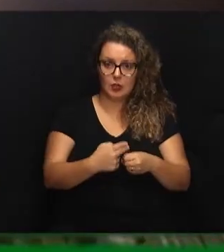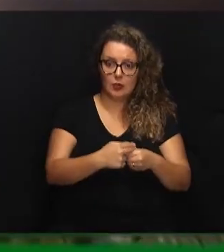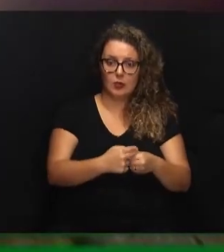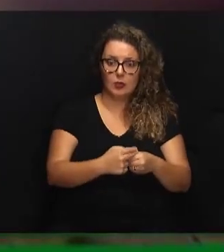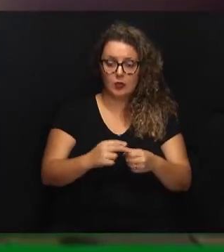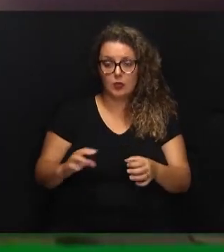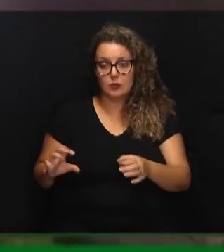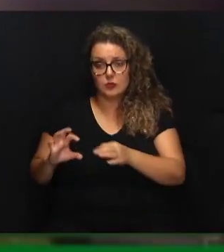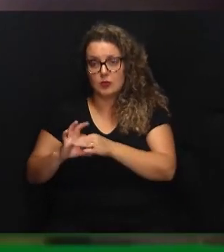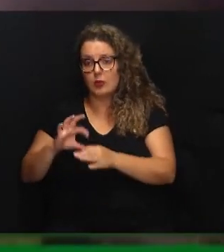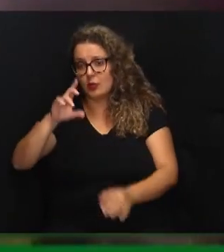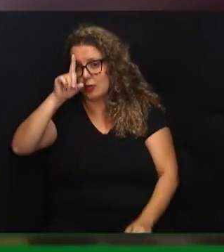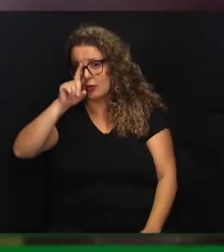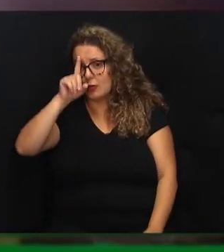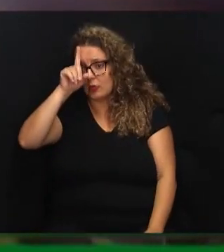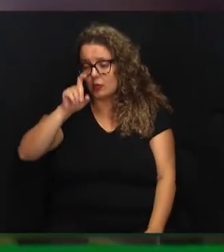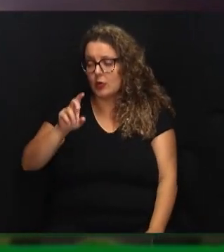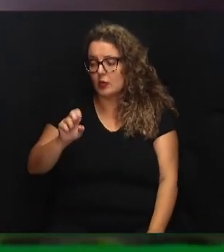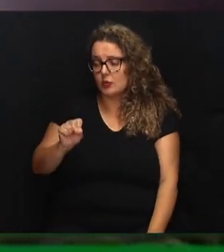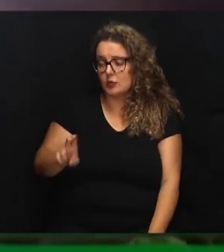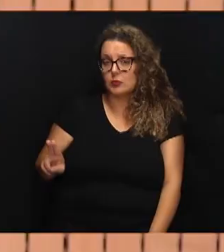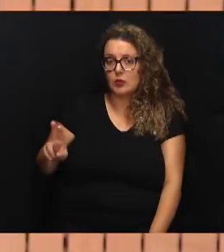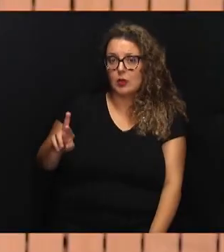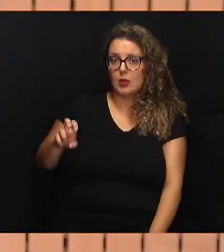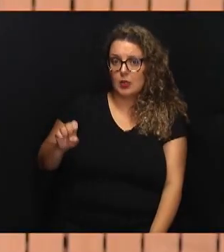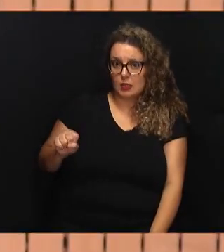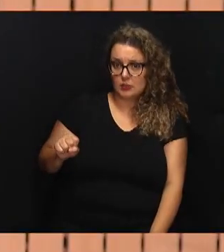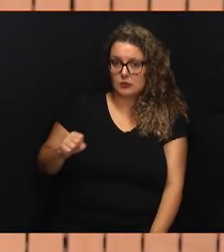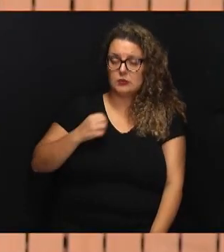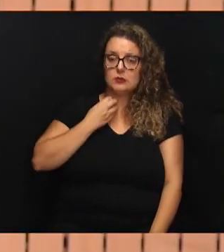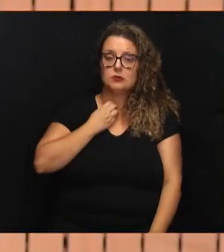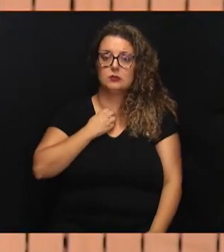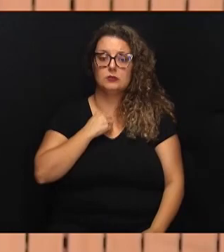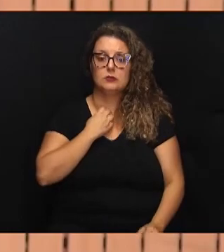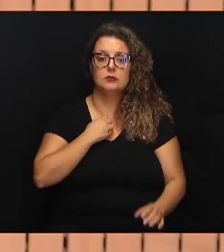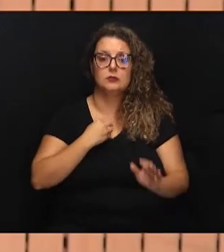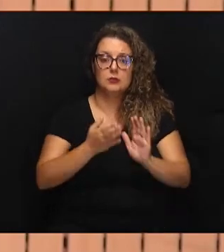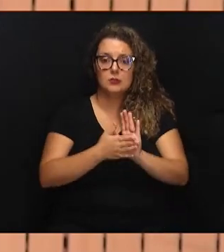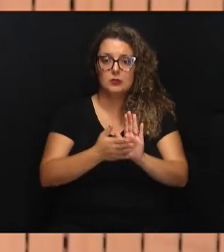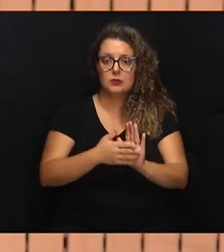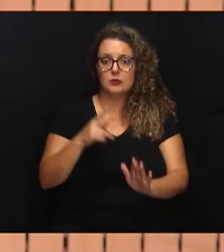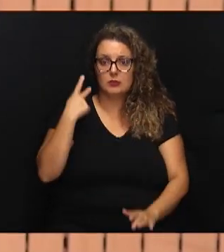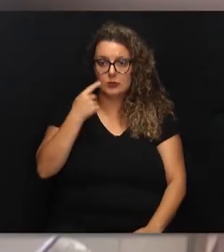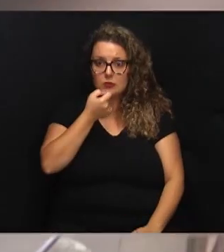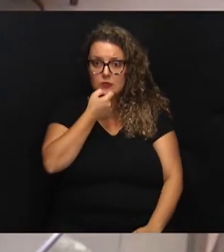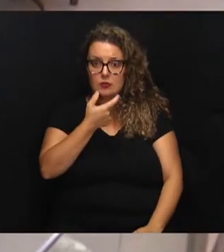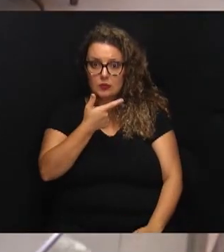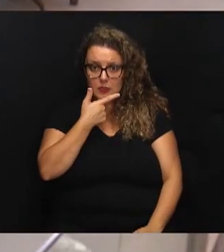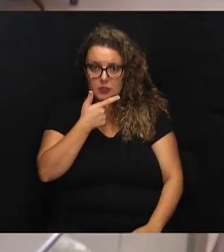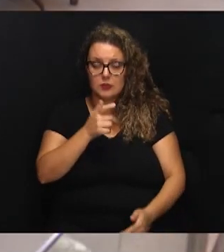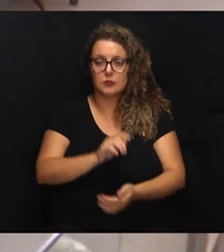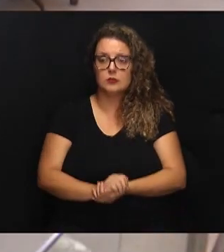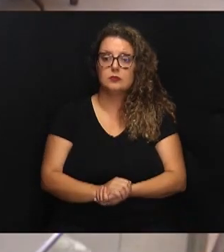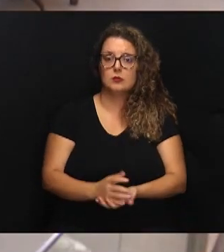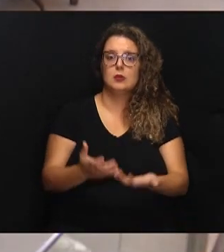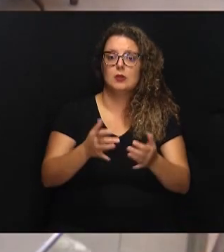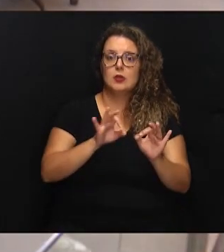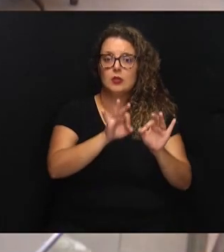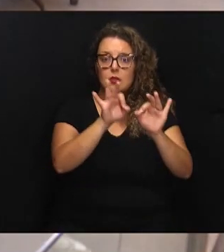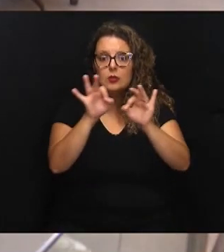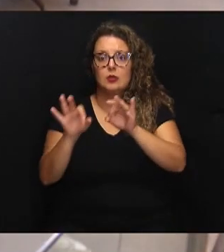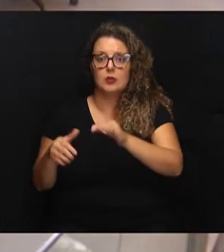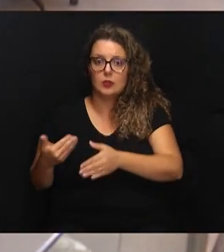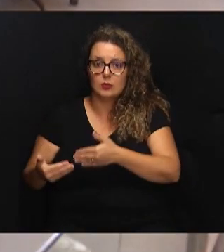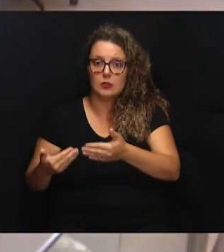e o Hospital Estadual de Sumaré, o RES. A proposta surgiu da vereadora Fernanda Souto e pretende acompanhar o